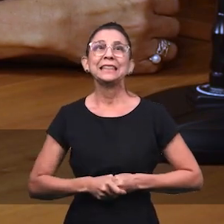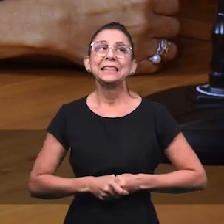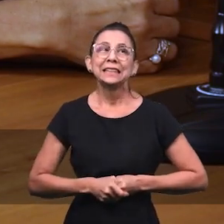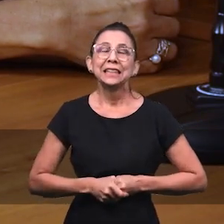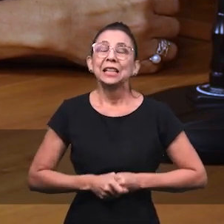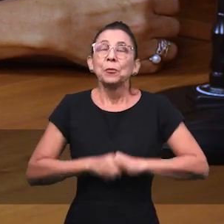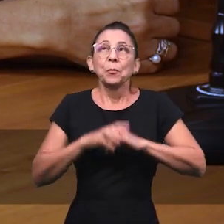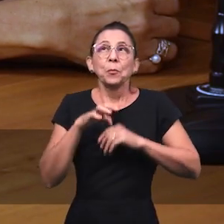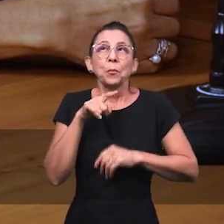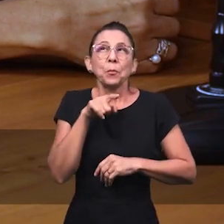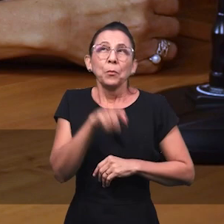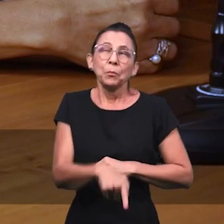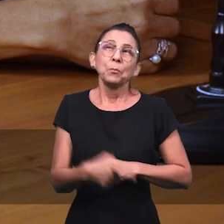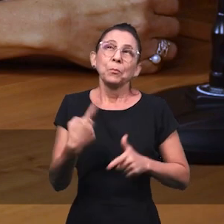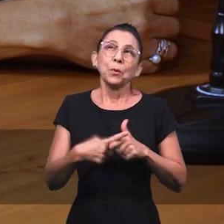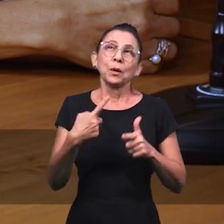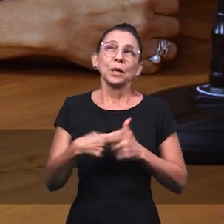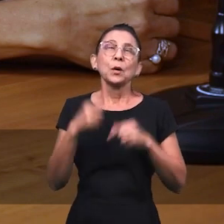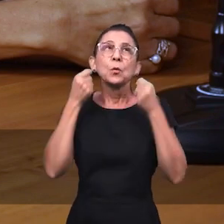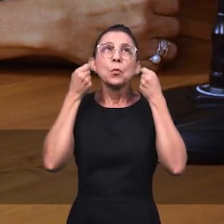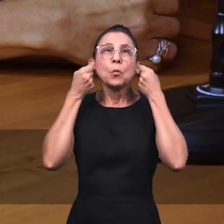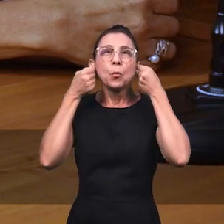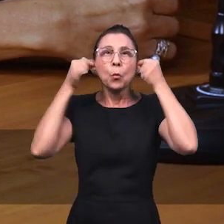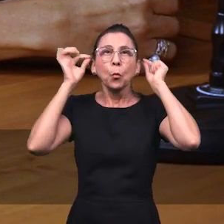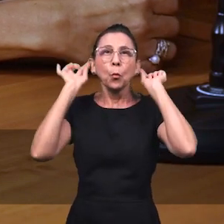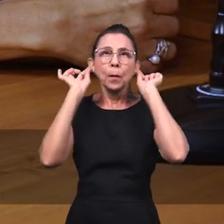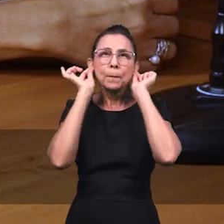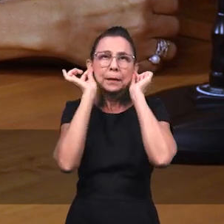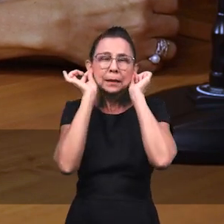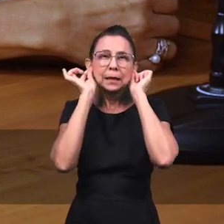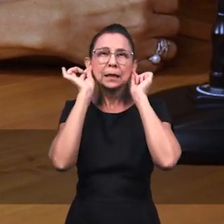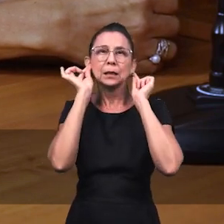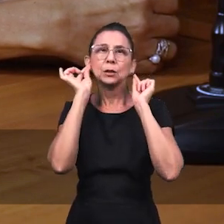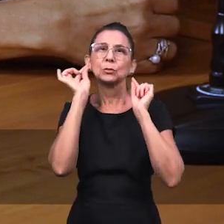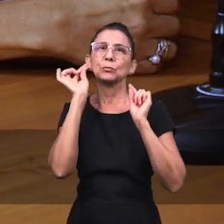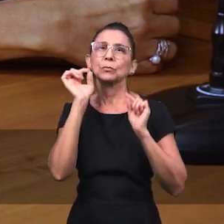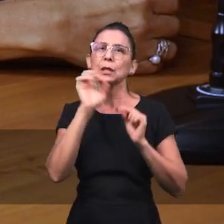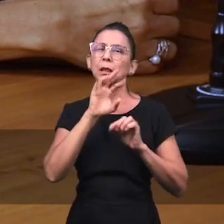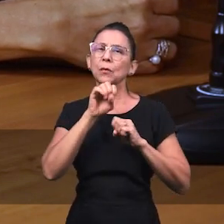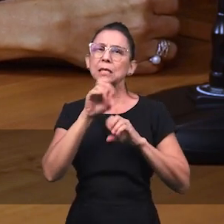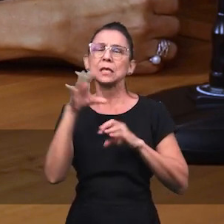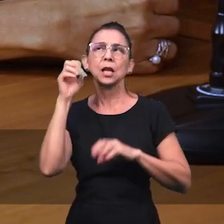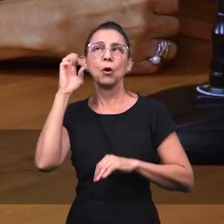foi te identifica, é diferente. Então,